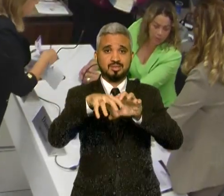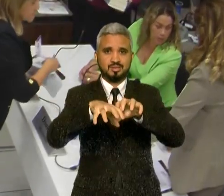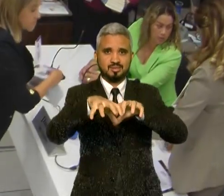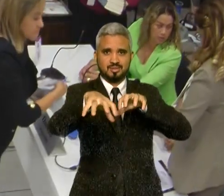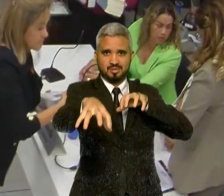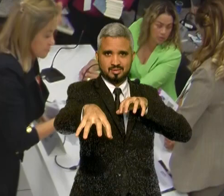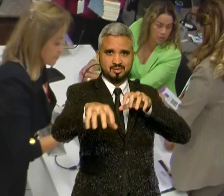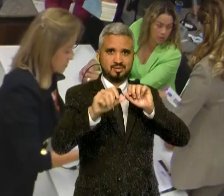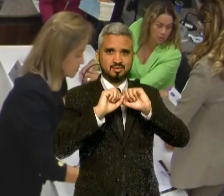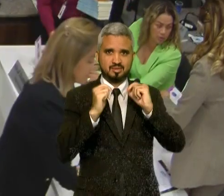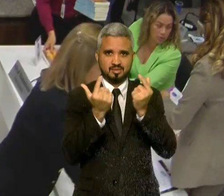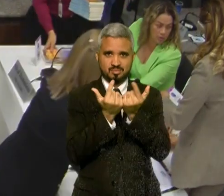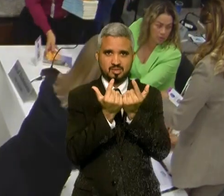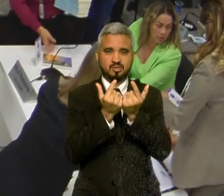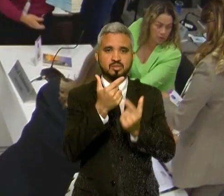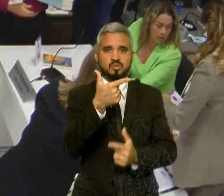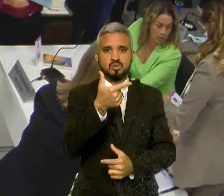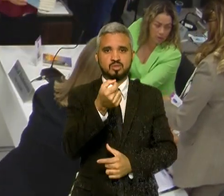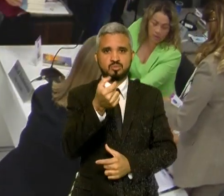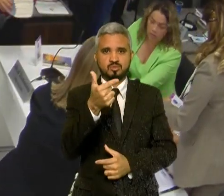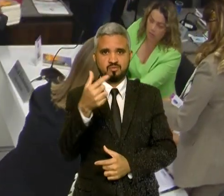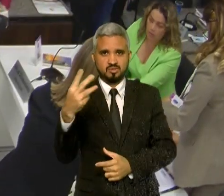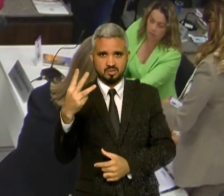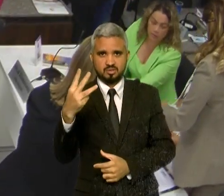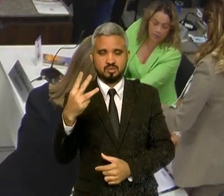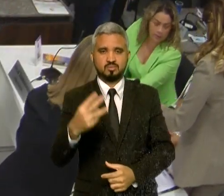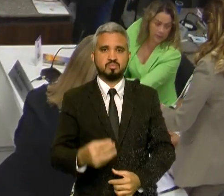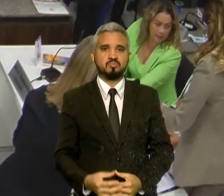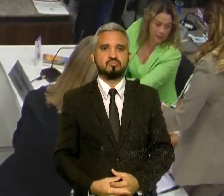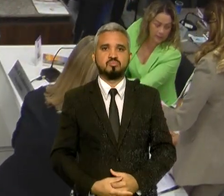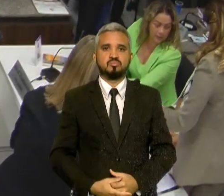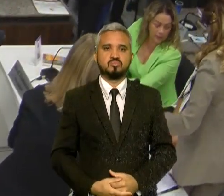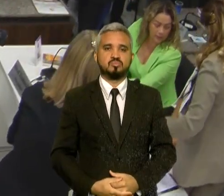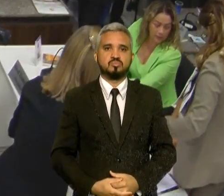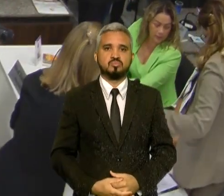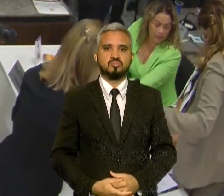Itinerante 2023.